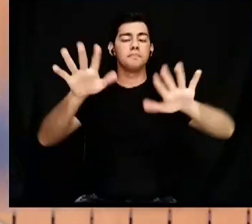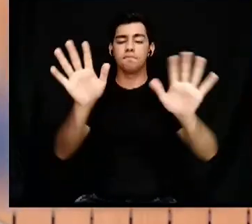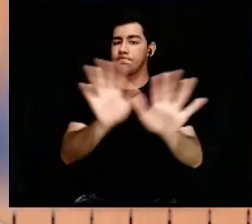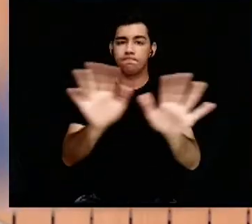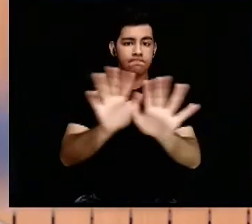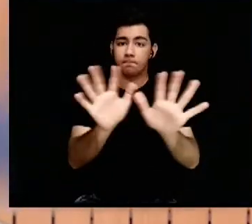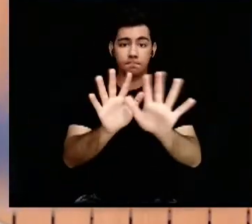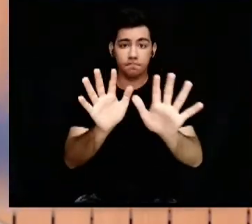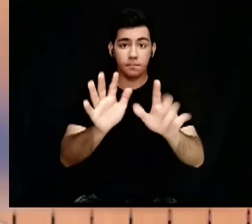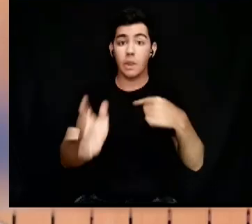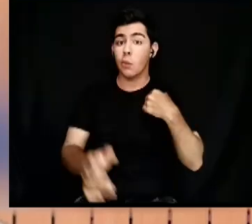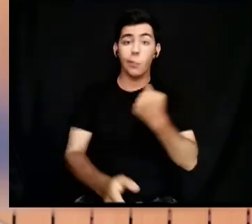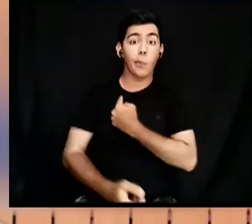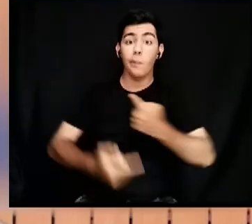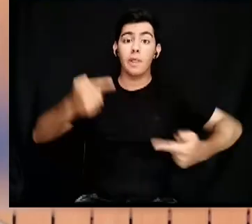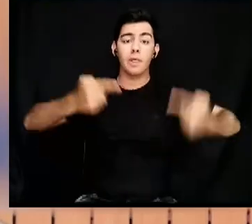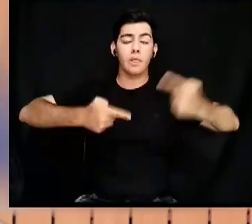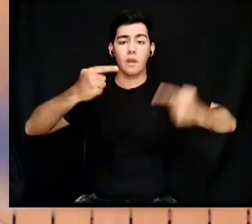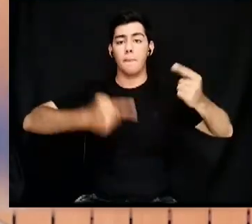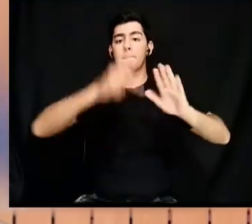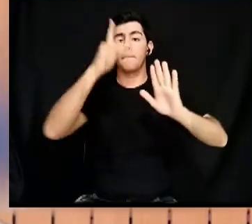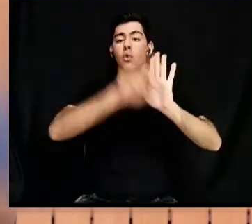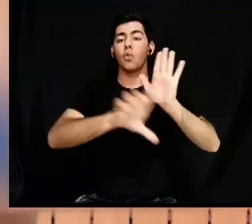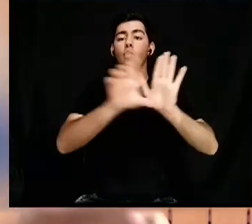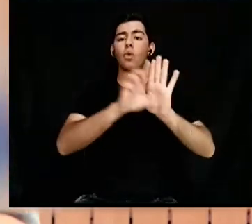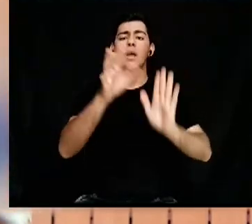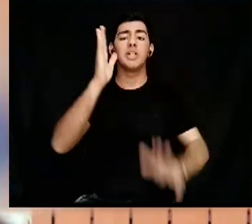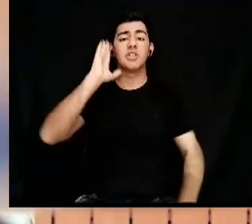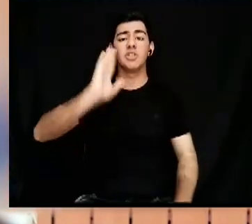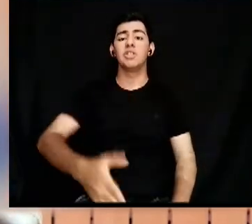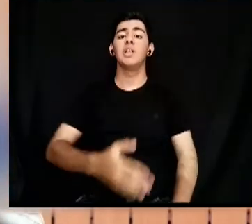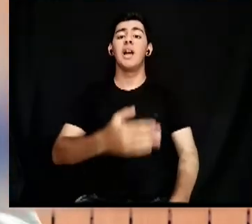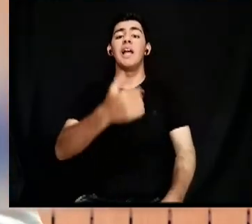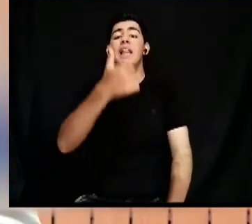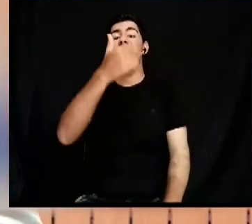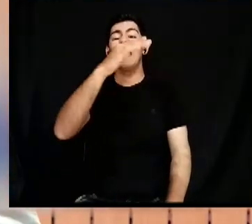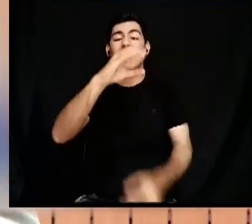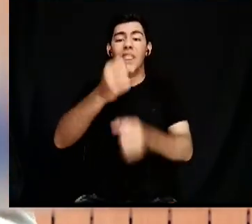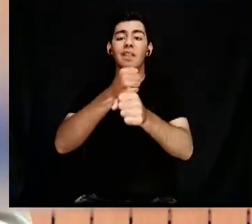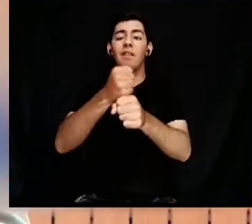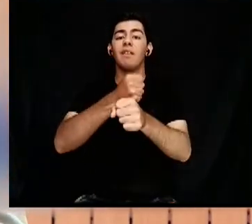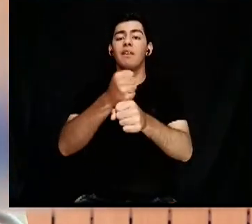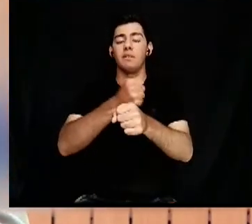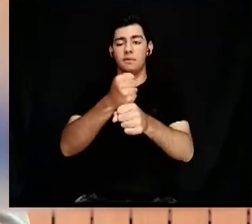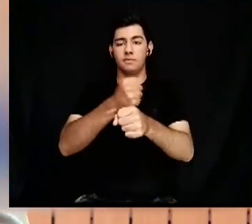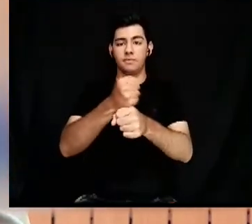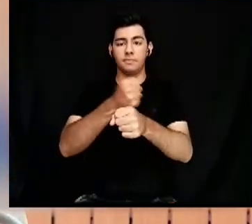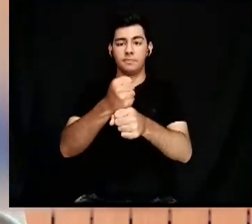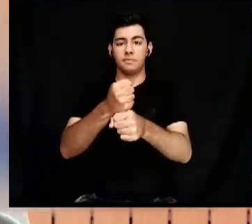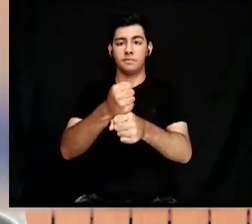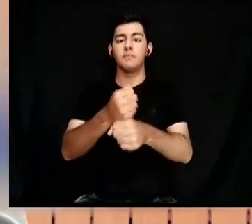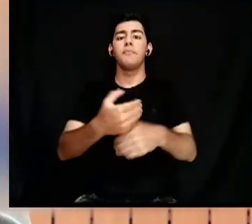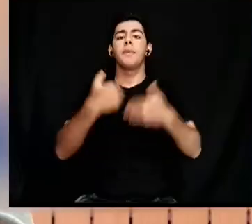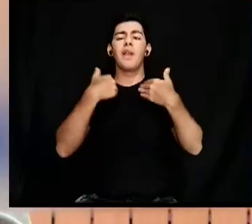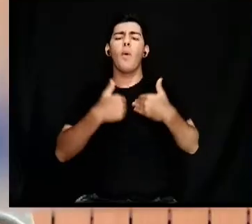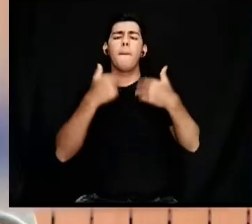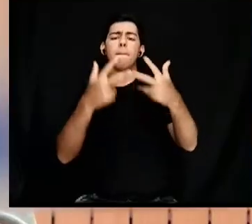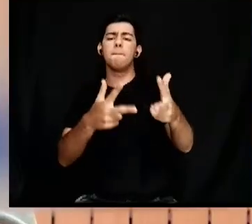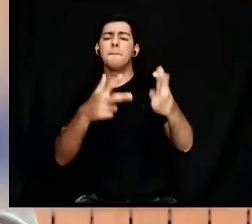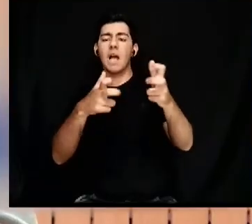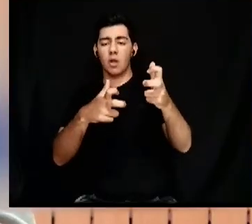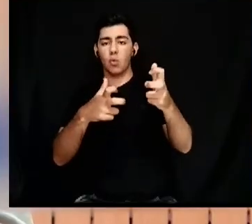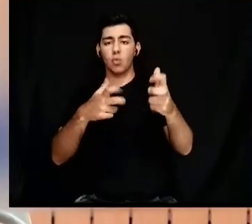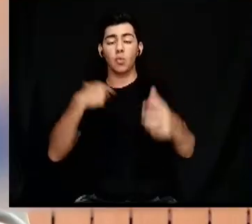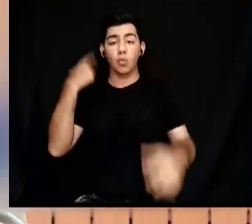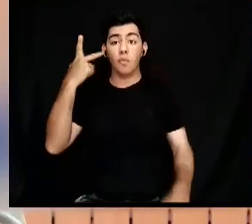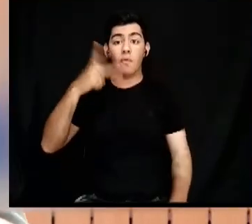um projeto de uma década. Desde 2017, eu vejo, como vereadora, esse movimento